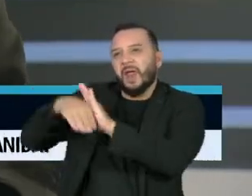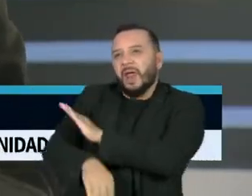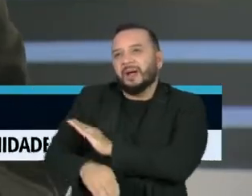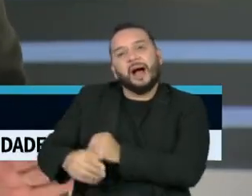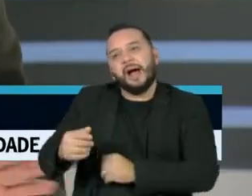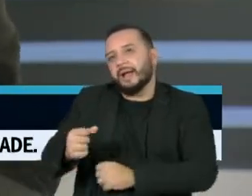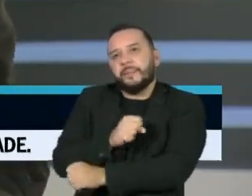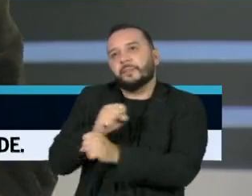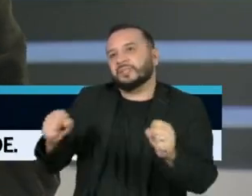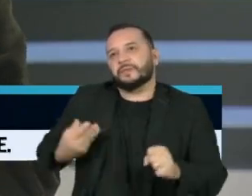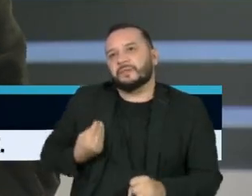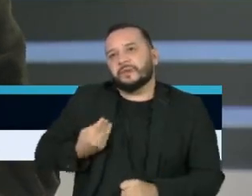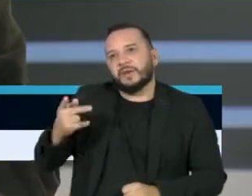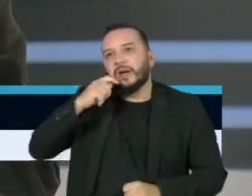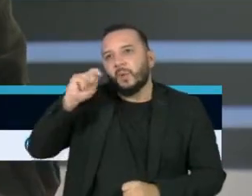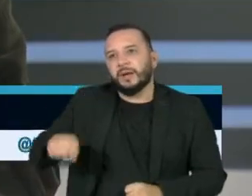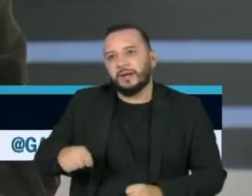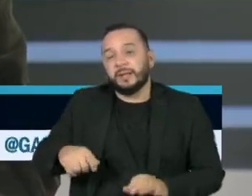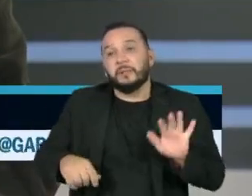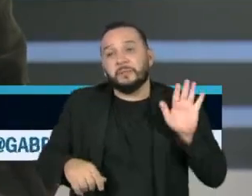decidiu que os russos são absolutamente ocupados